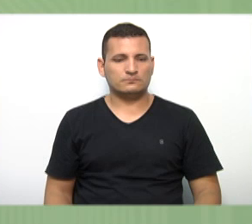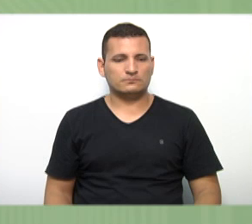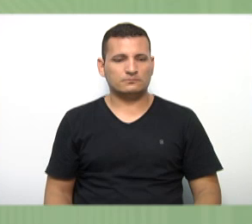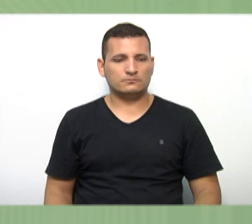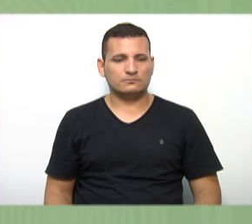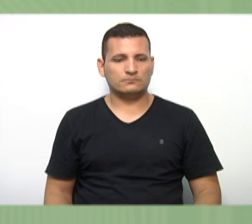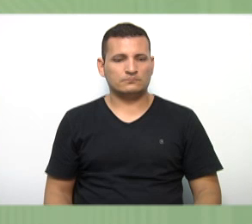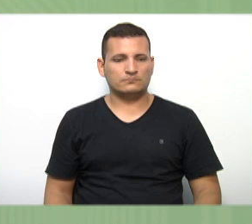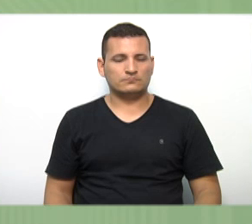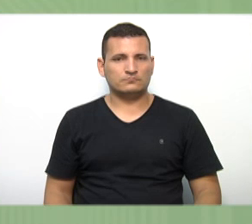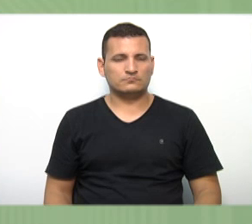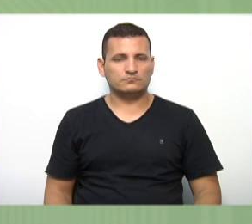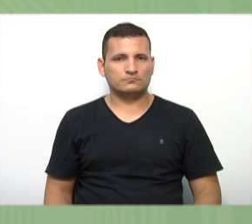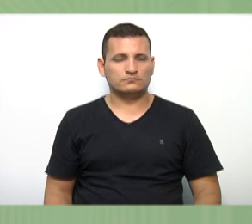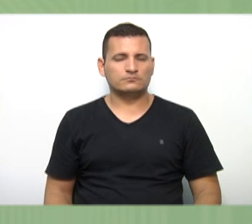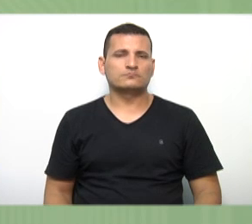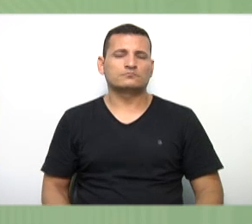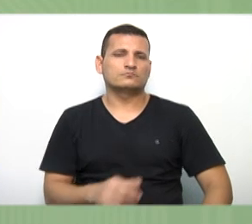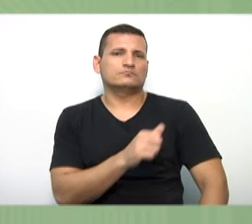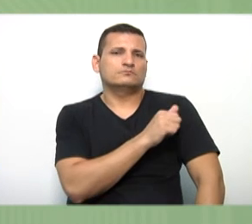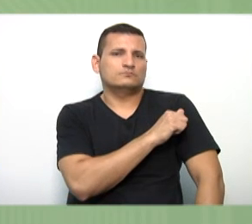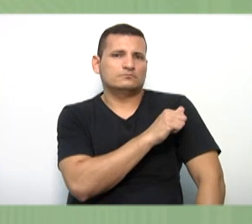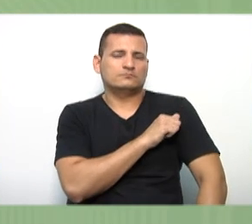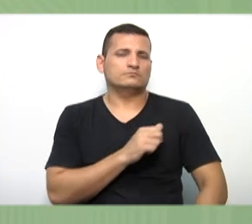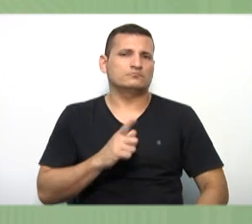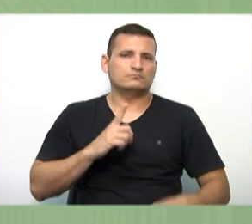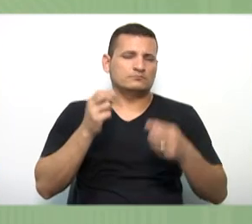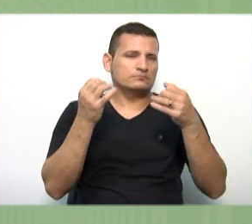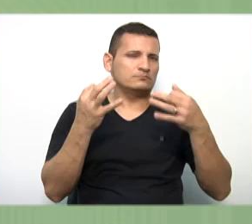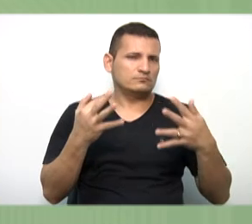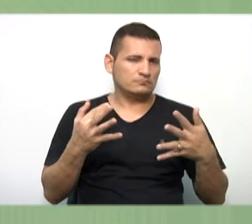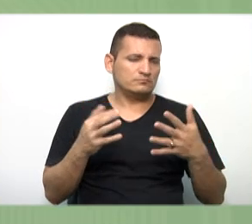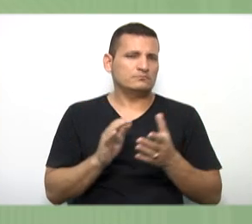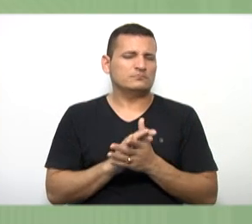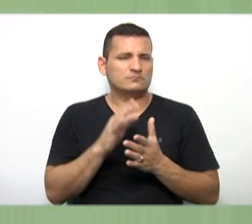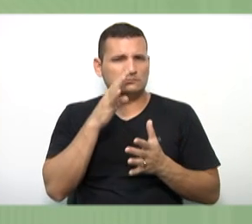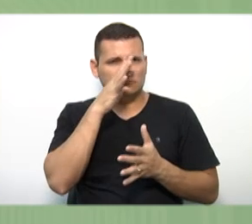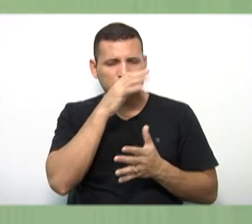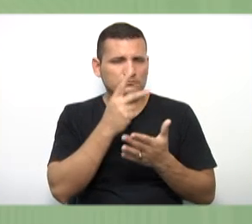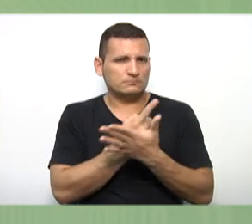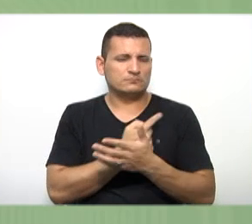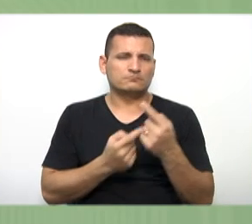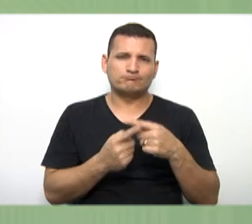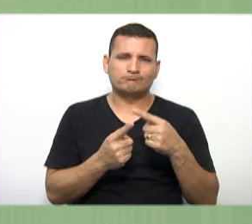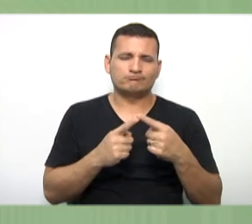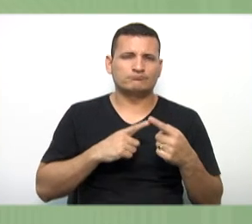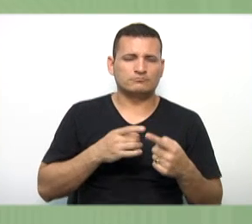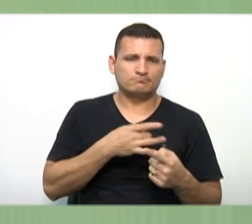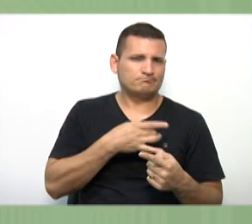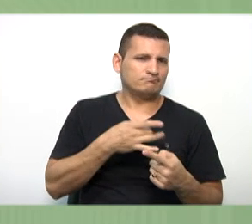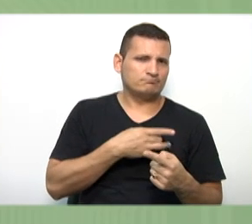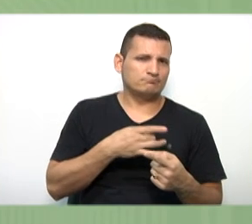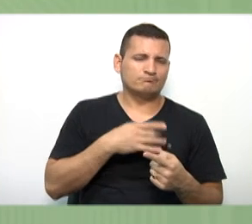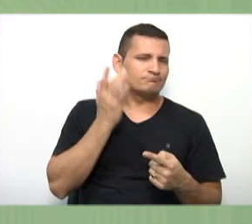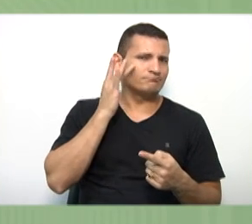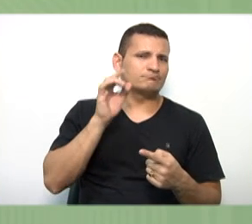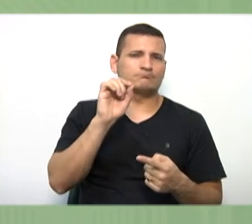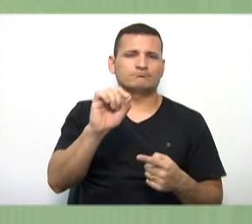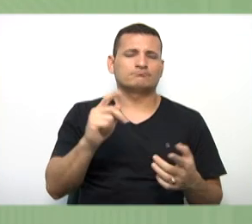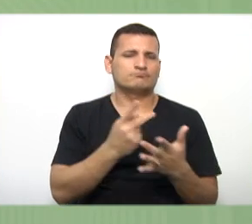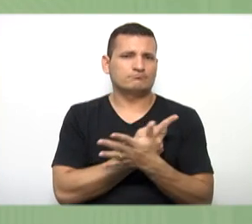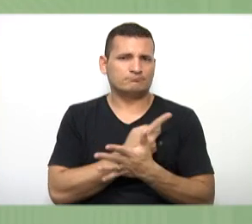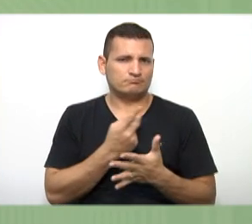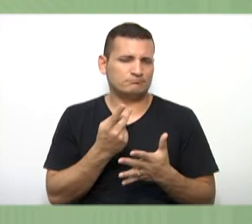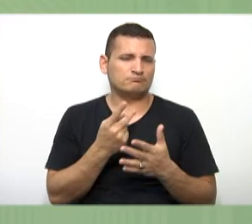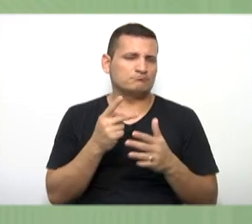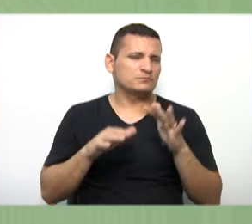Os alunos estão falando que a resistência ocorre por insegurança, por medo de que o que vai acontecer não